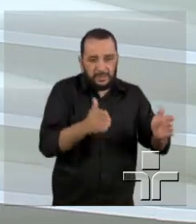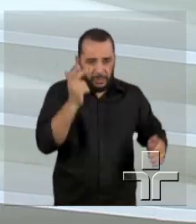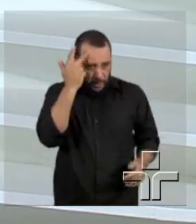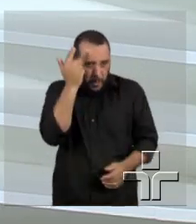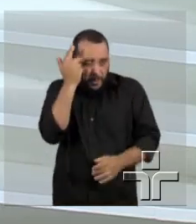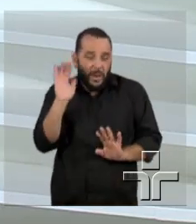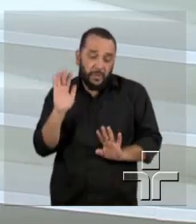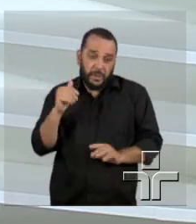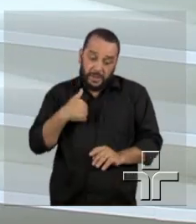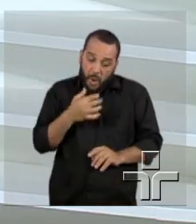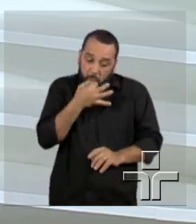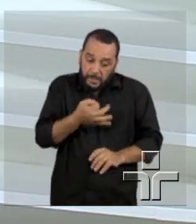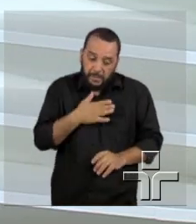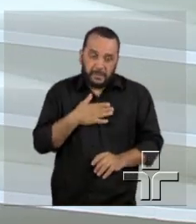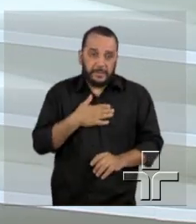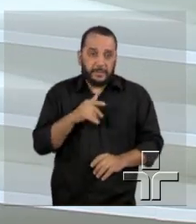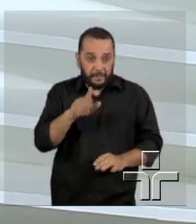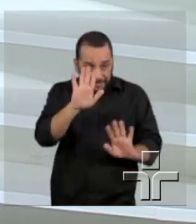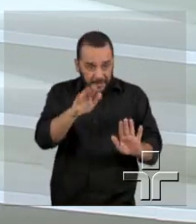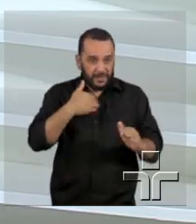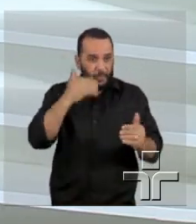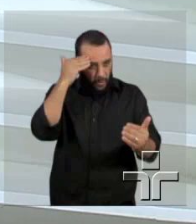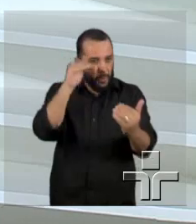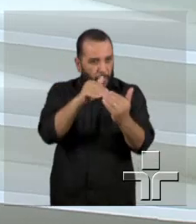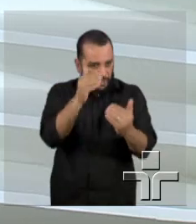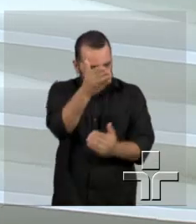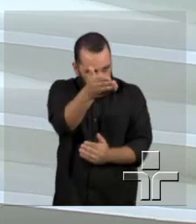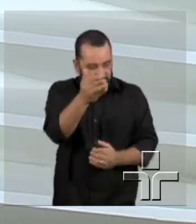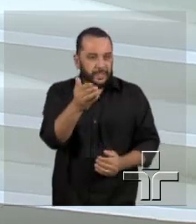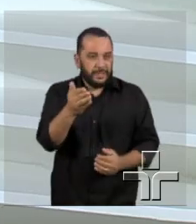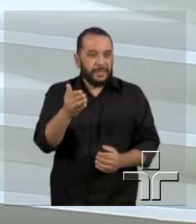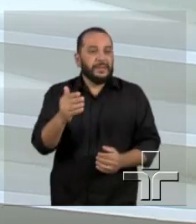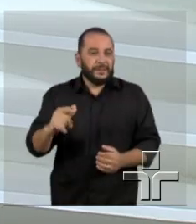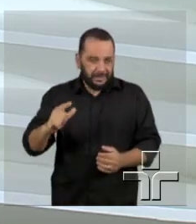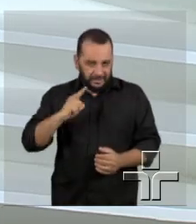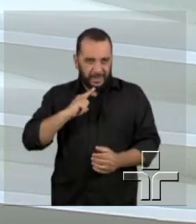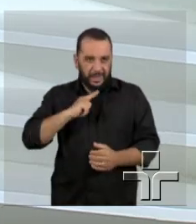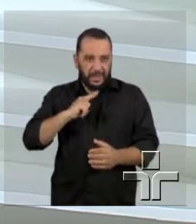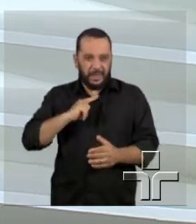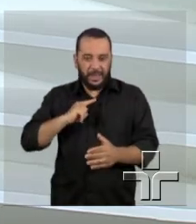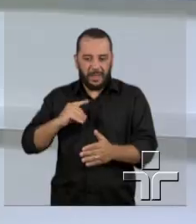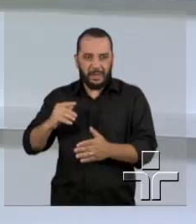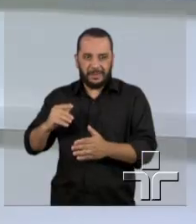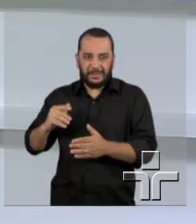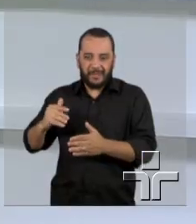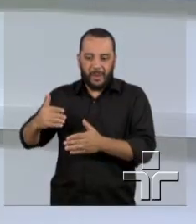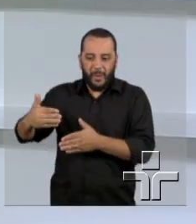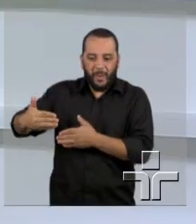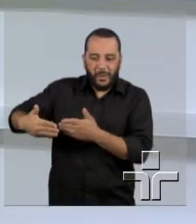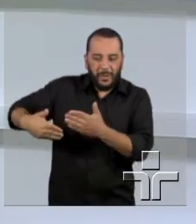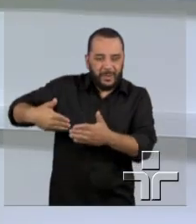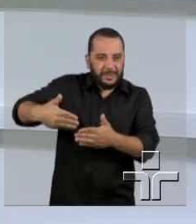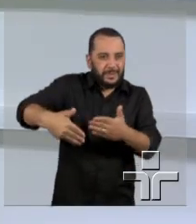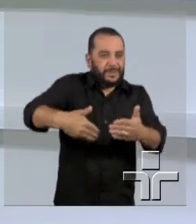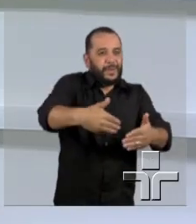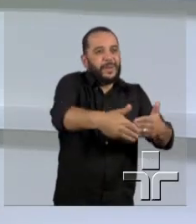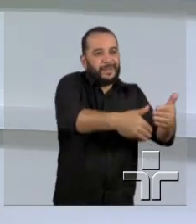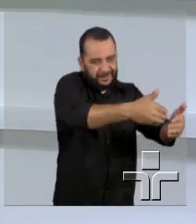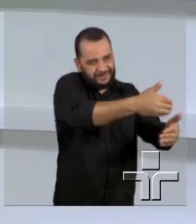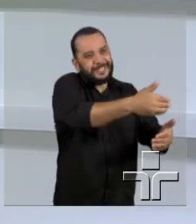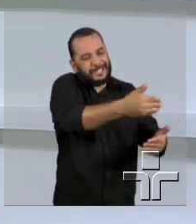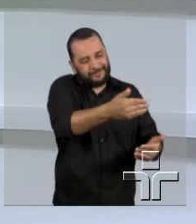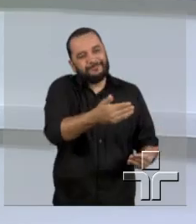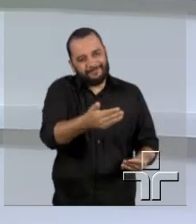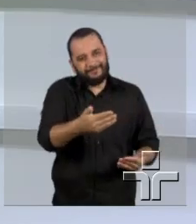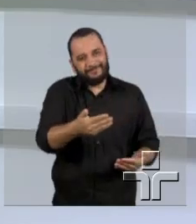Agora, eu concordo com você, as consequências todas foram além dessa